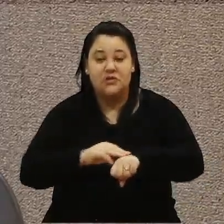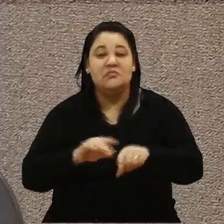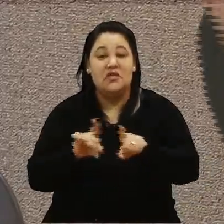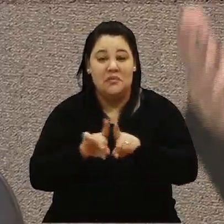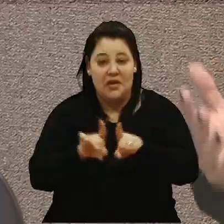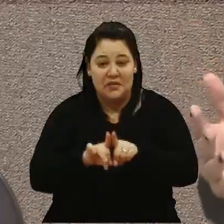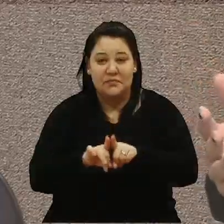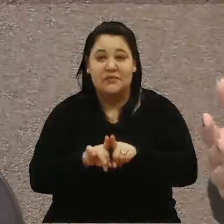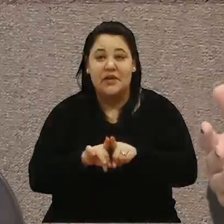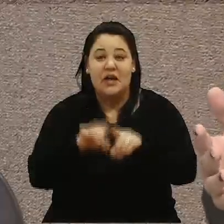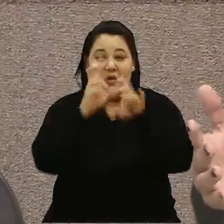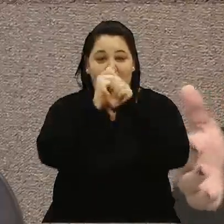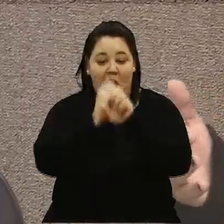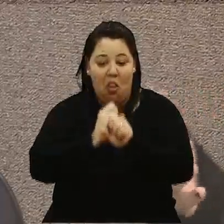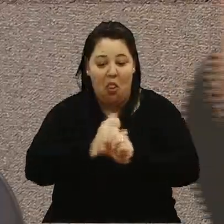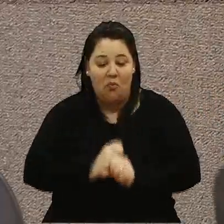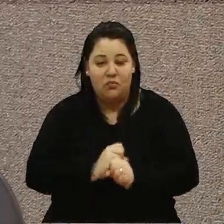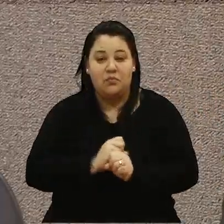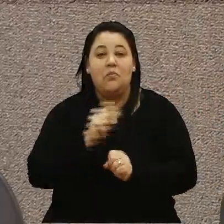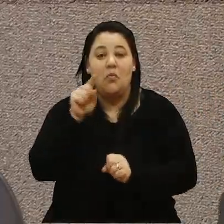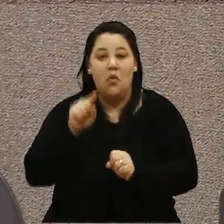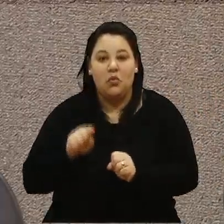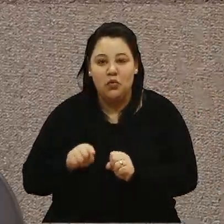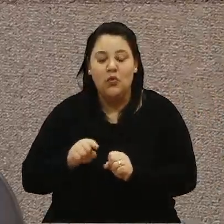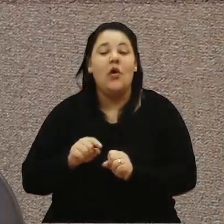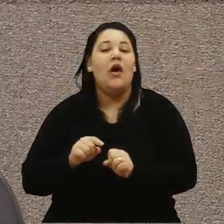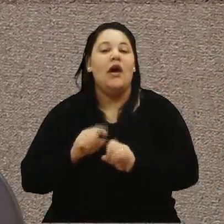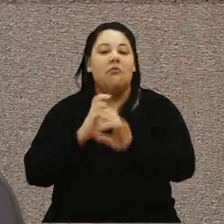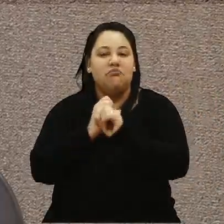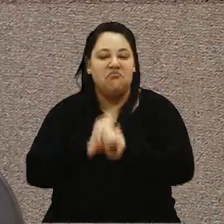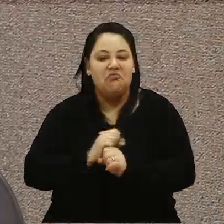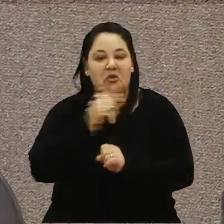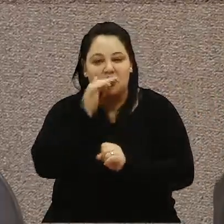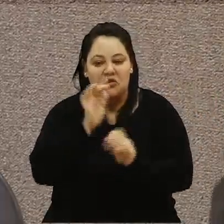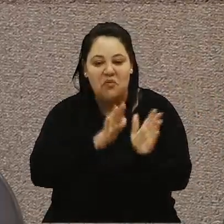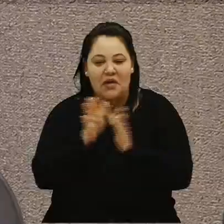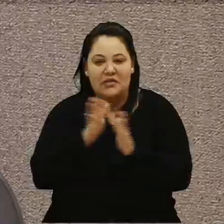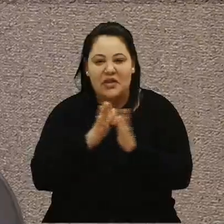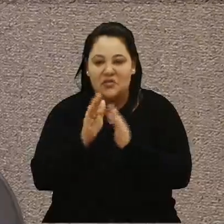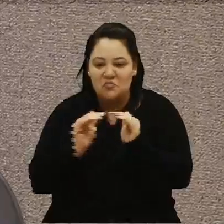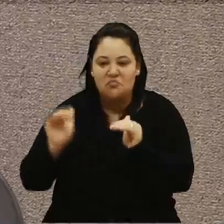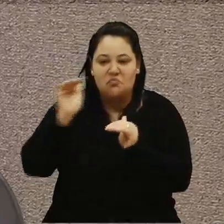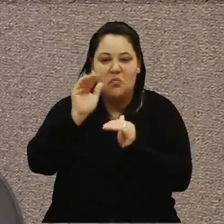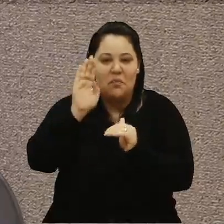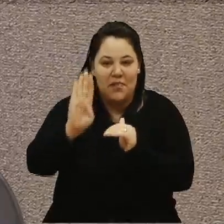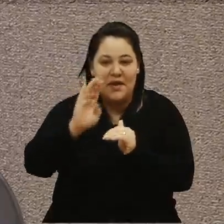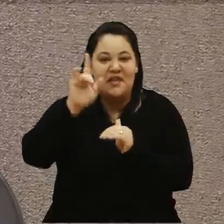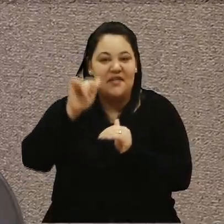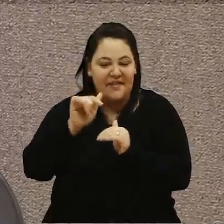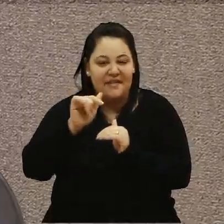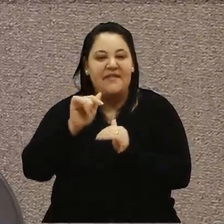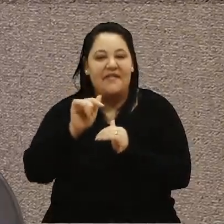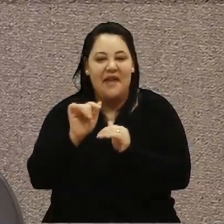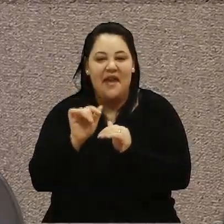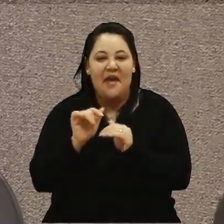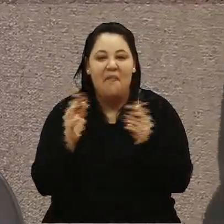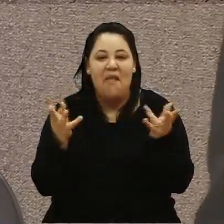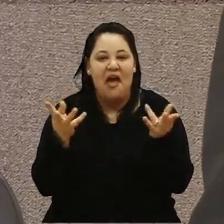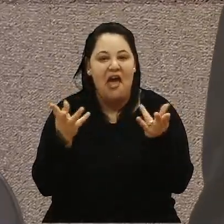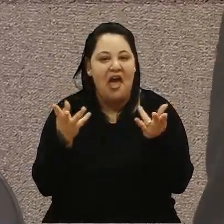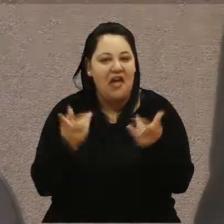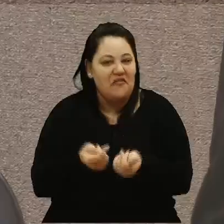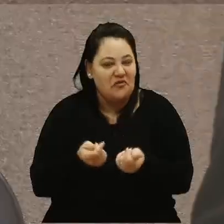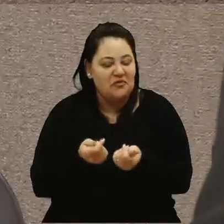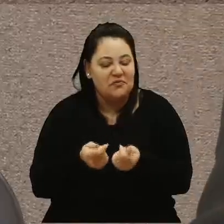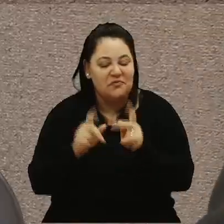ele somou uma pontuação no ranking nacional e alcançou acesso à categoria absoluto B, que é um feito inédito para um atleta caxiense.